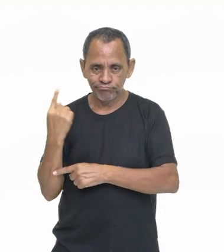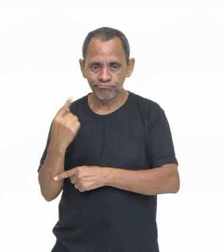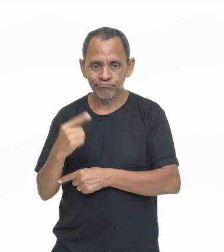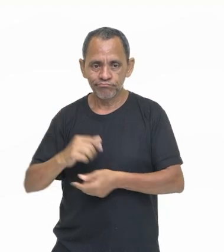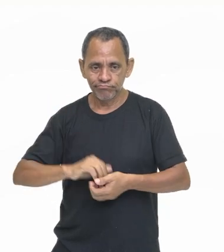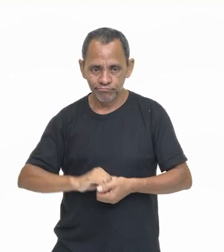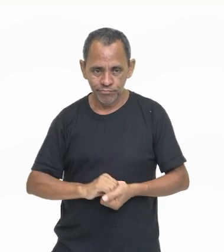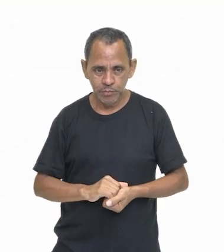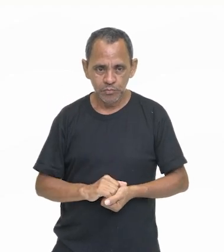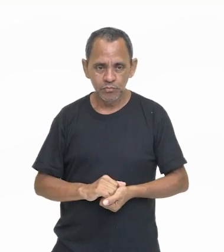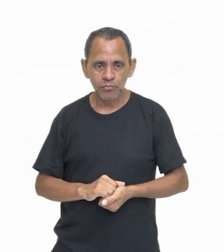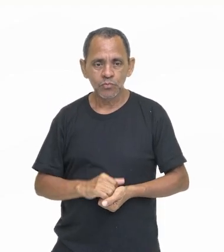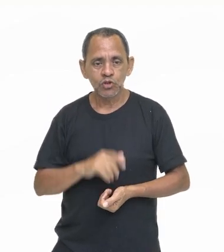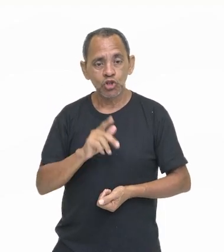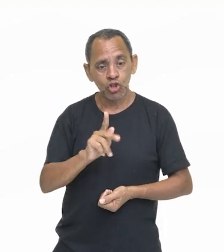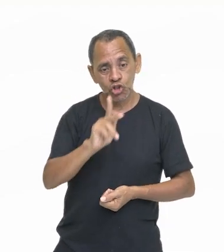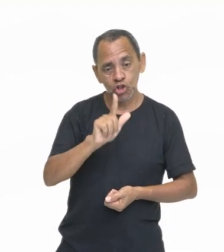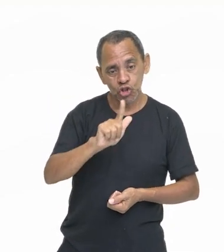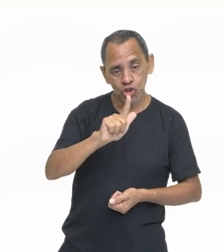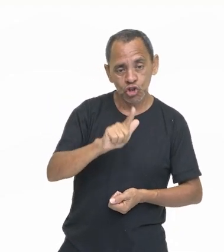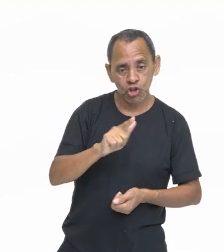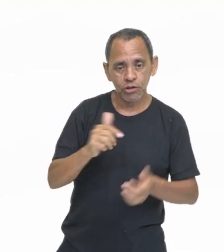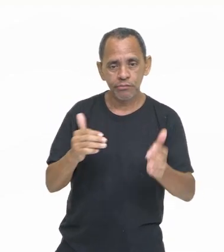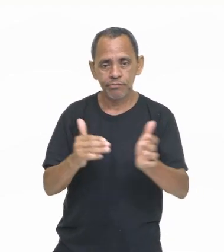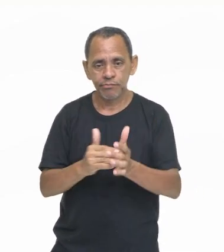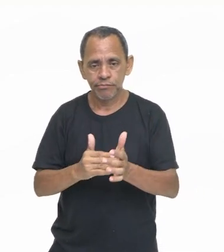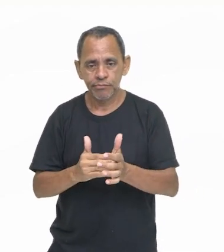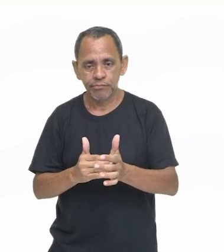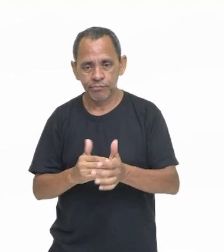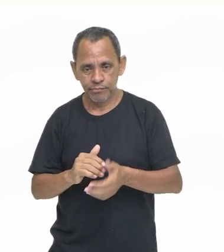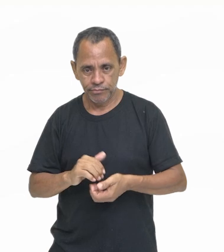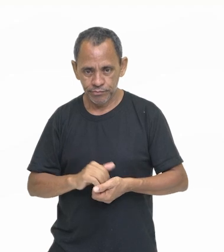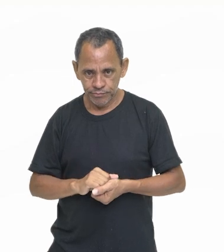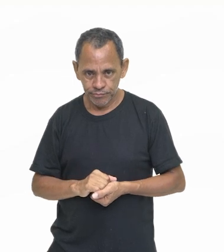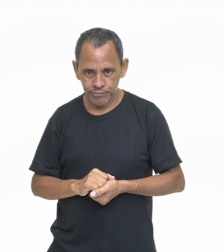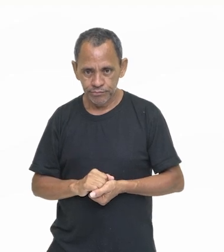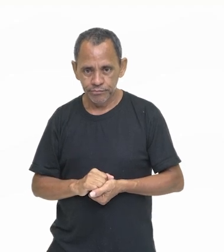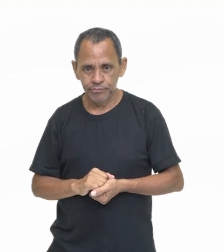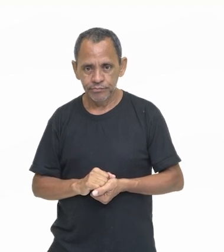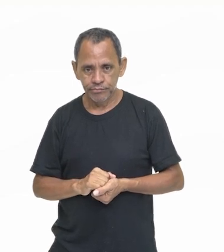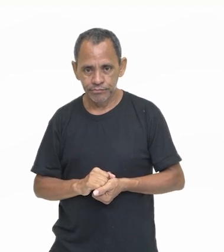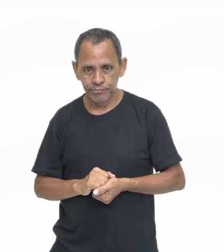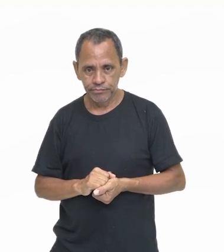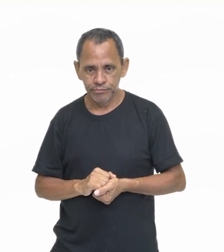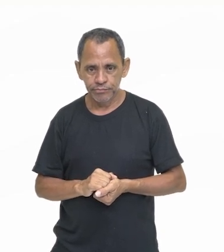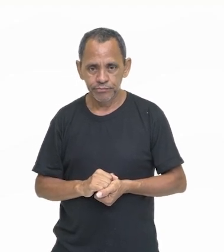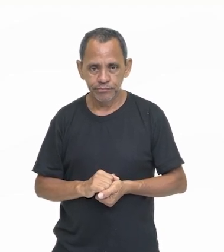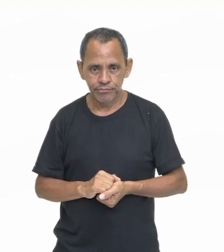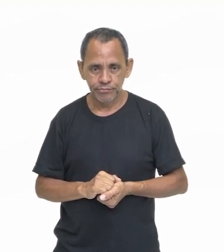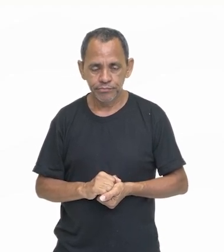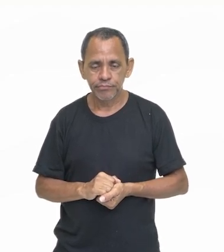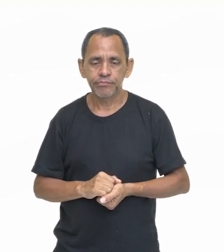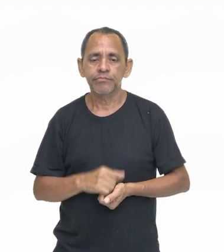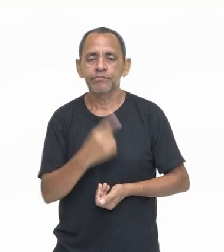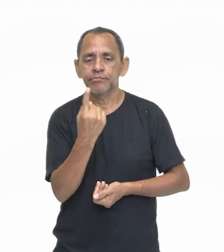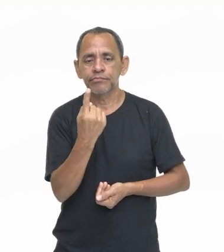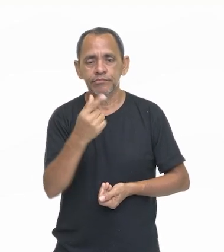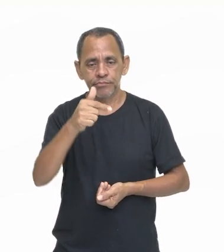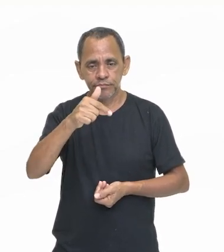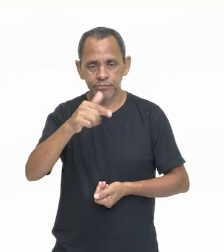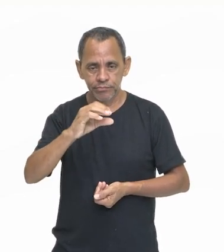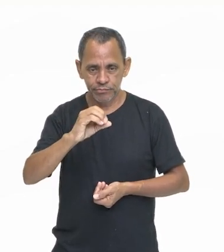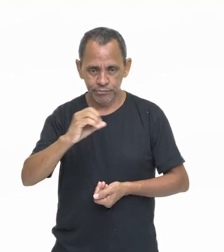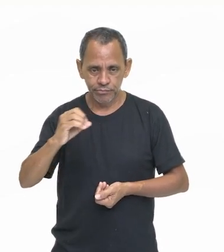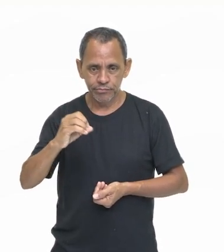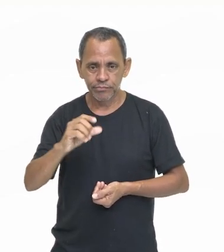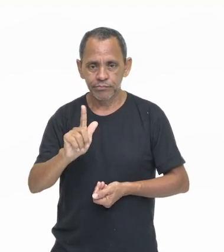a resposta é 1,7 kg em grama, equivale a 1.700 gramas. Tudo bem?